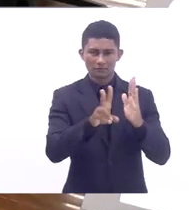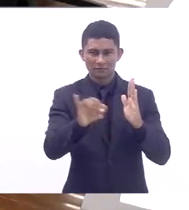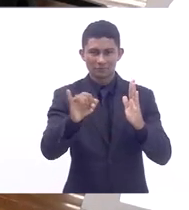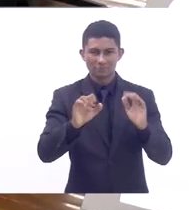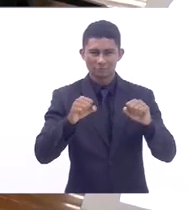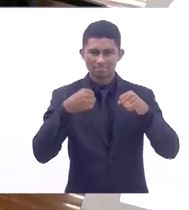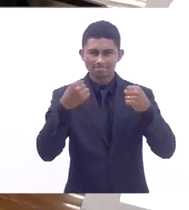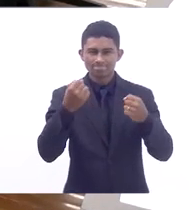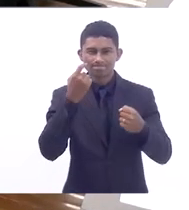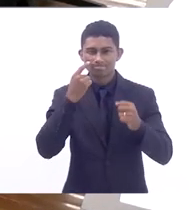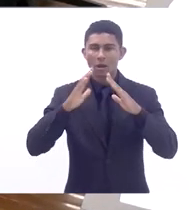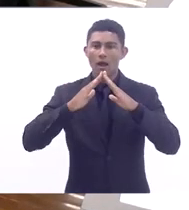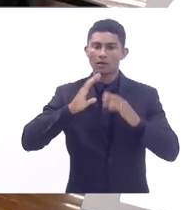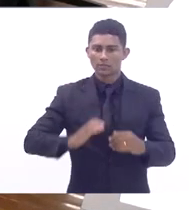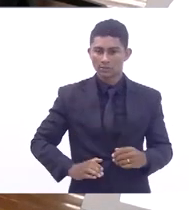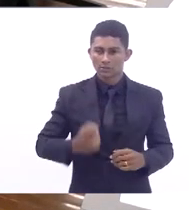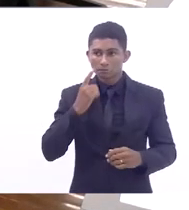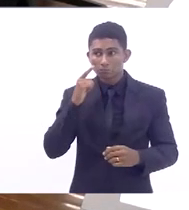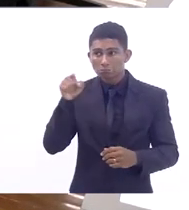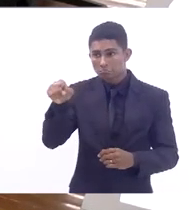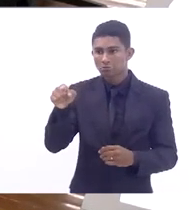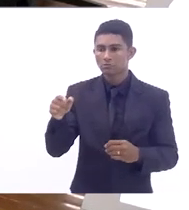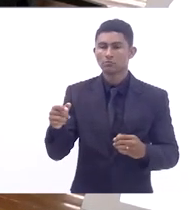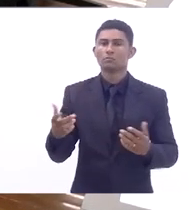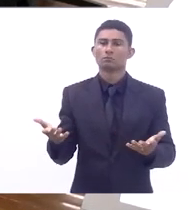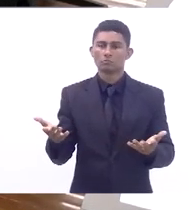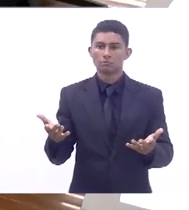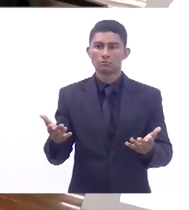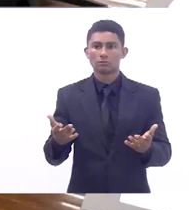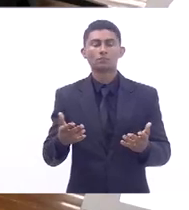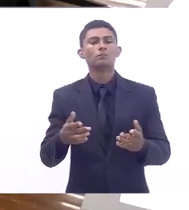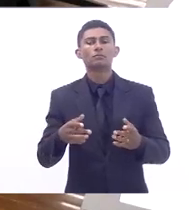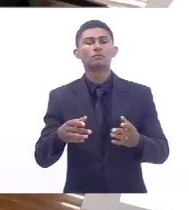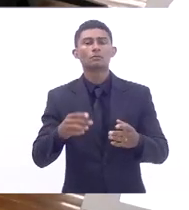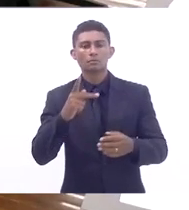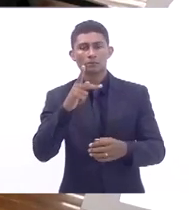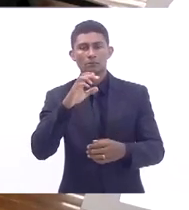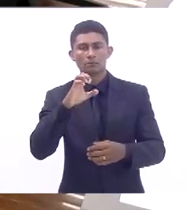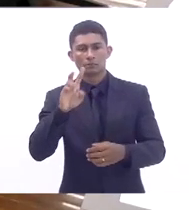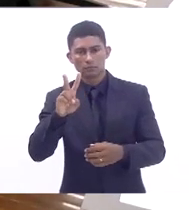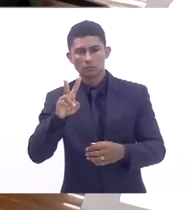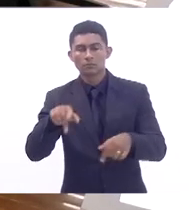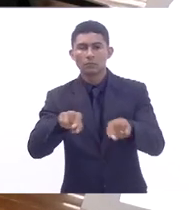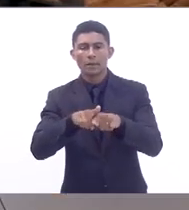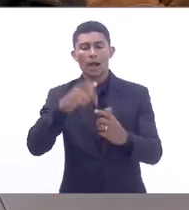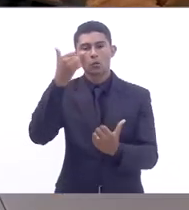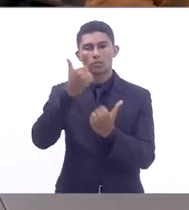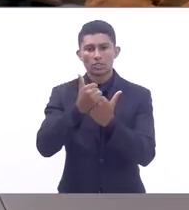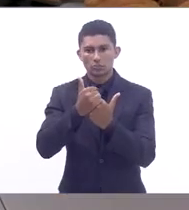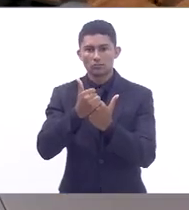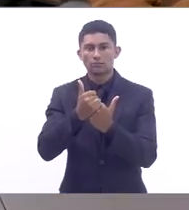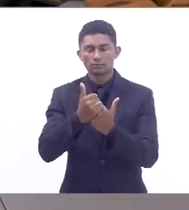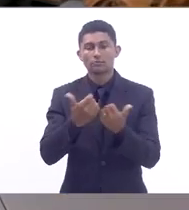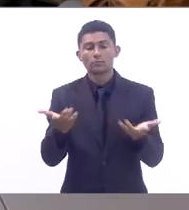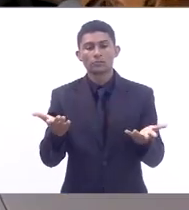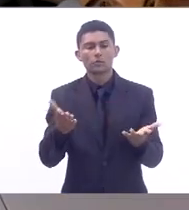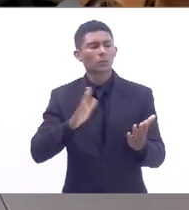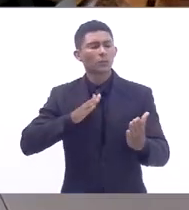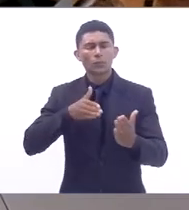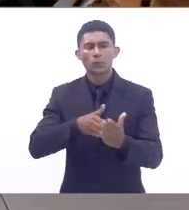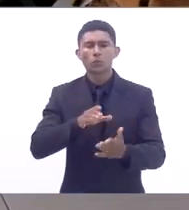fazer essa agenda né com aquela civil enquadramentos perceber e auxílios Ok só a última questão gostaria